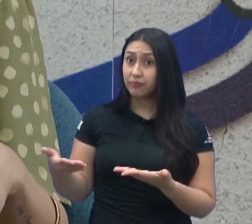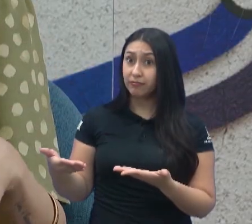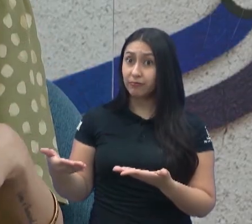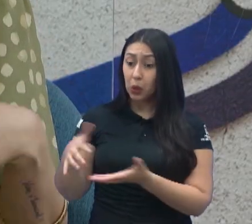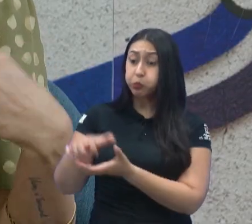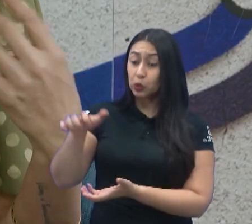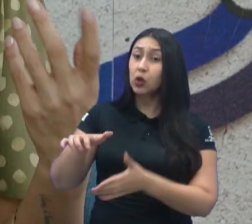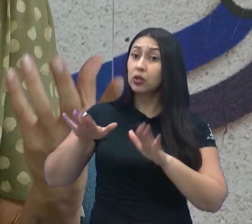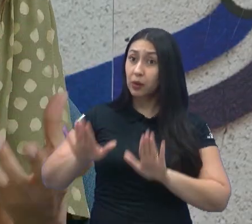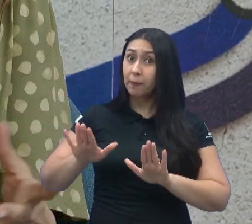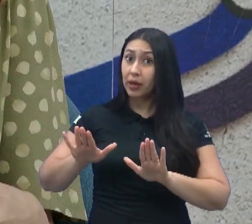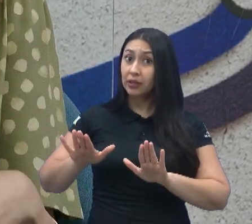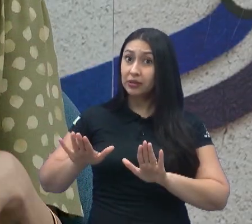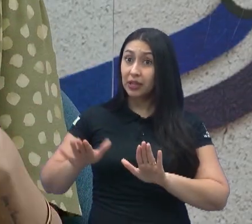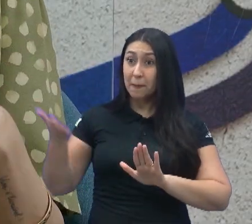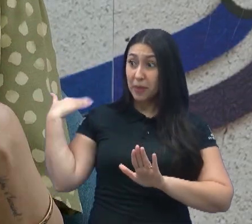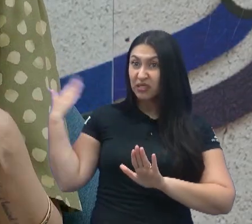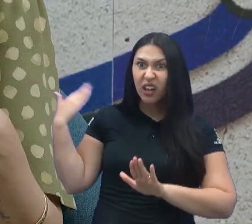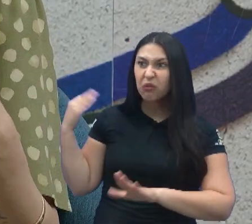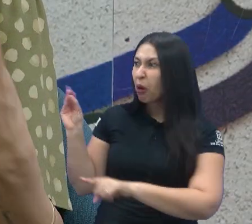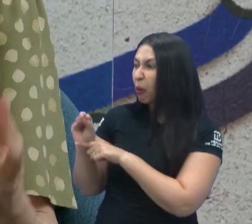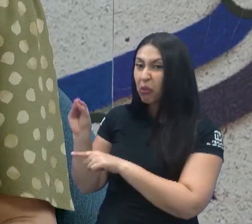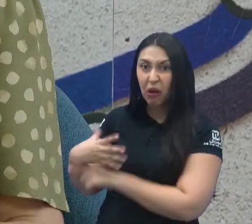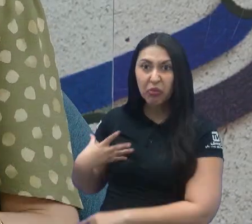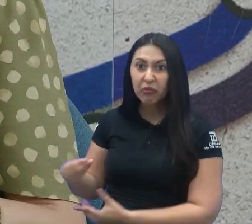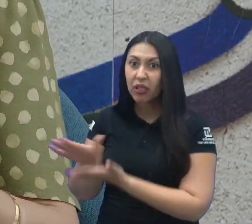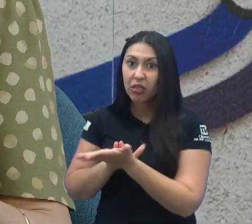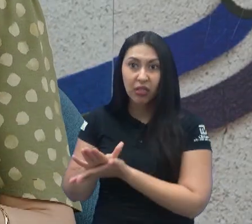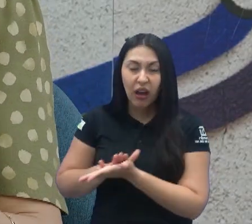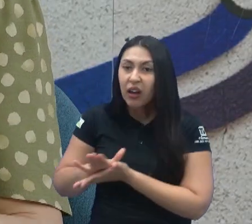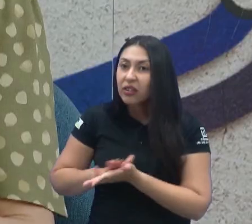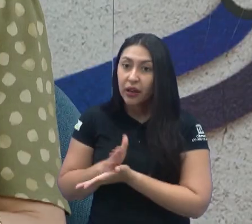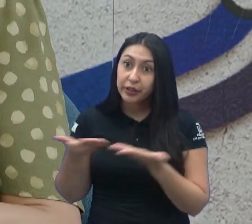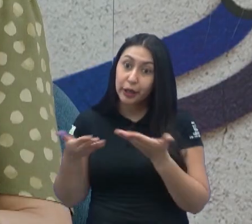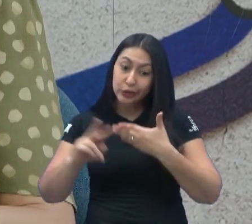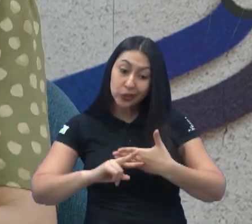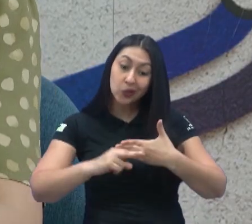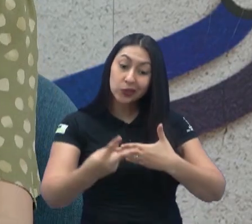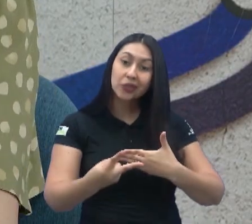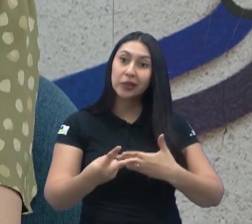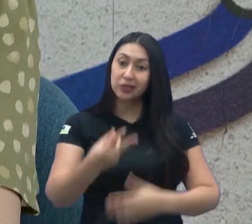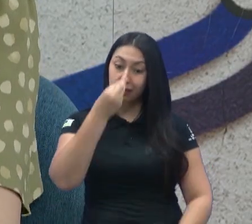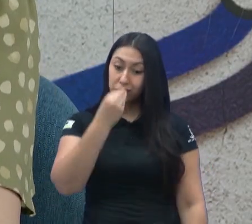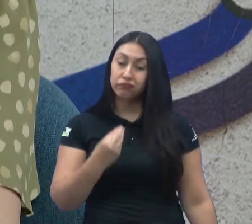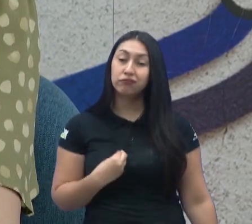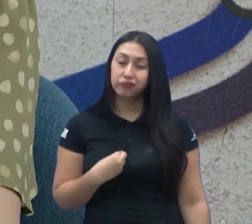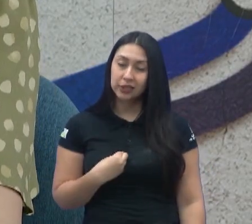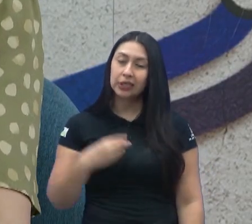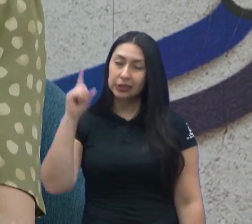idosos negligentes com os seus filhos, né? E aí hoje às vezes enfrenta também uma situação, né,